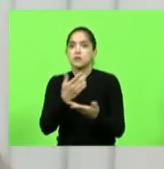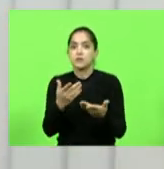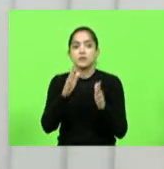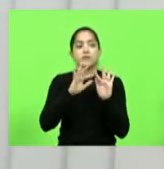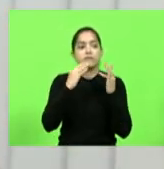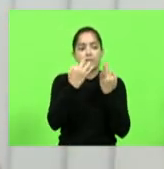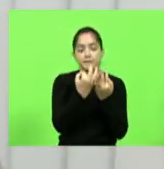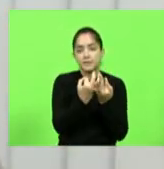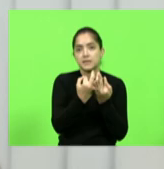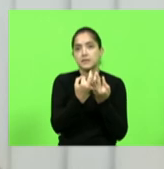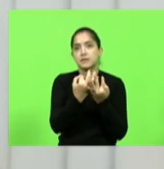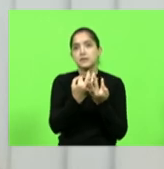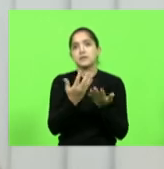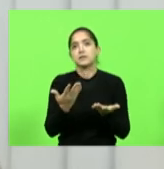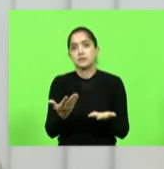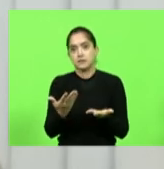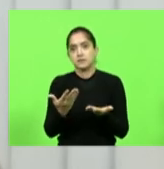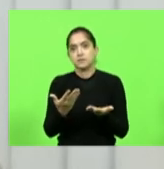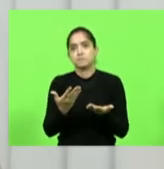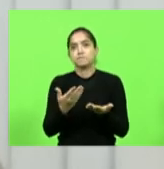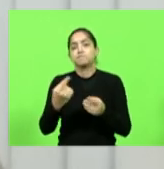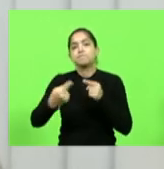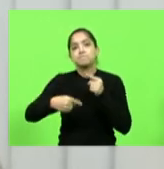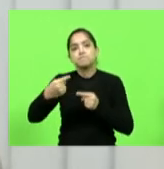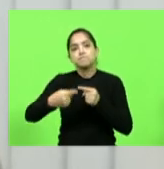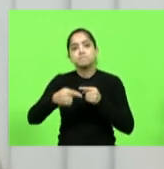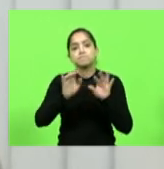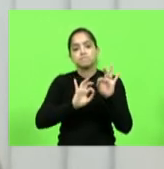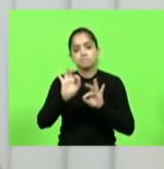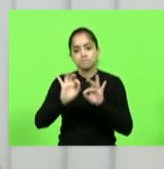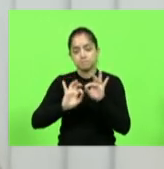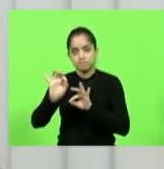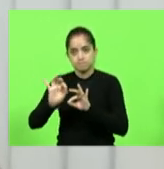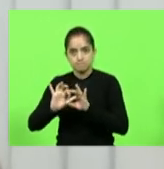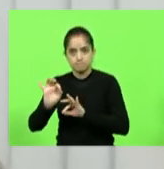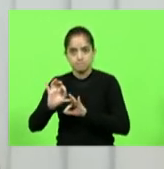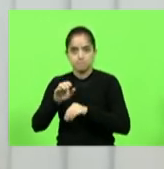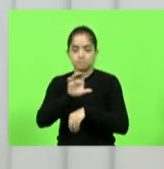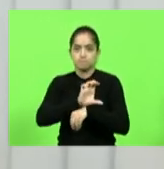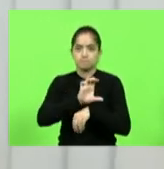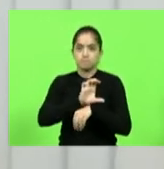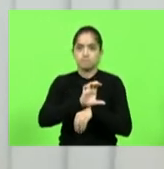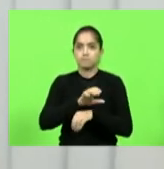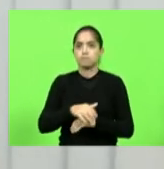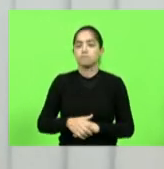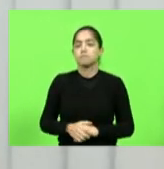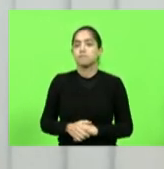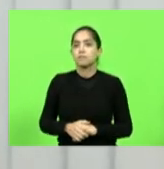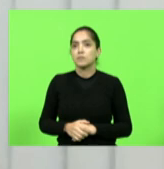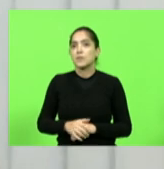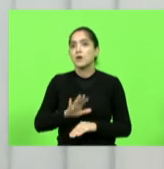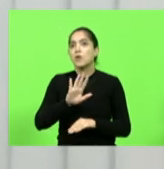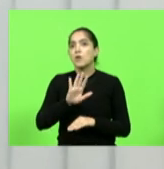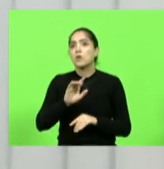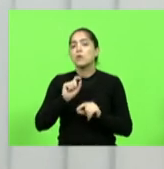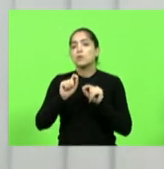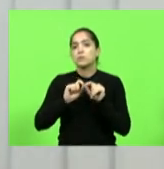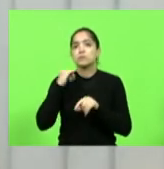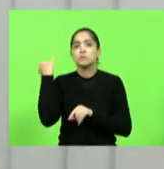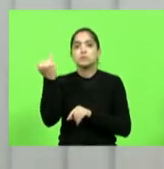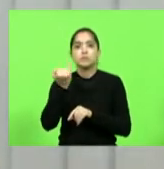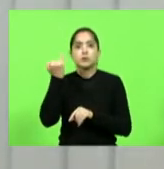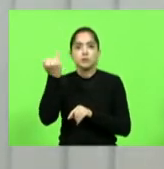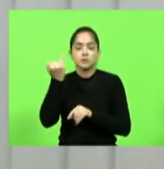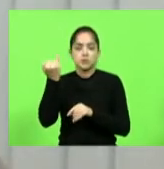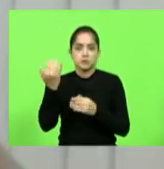famílias no âmbito das políticas desenhadas pela Rede Estadual de Ensino. O que é importante